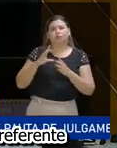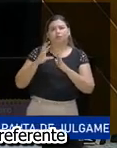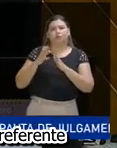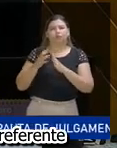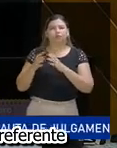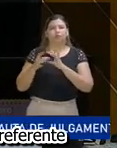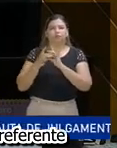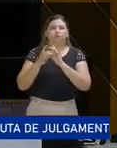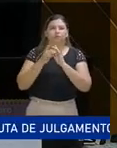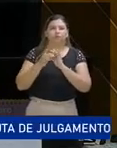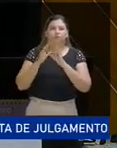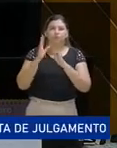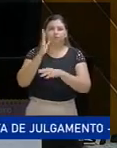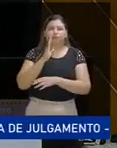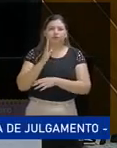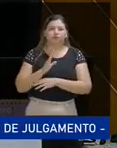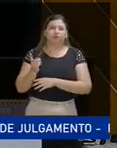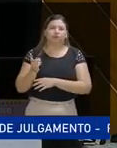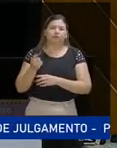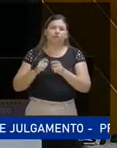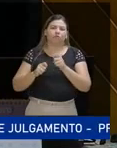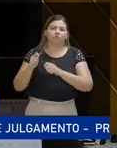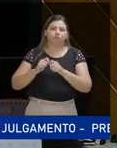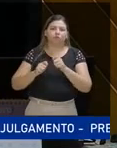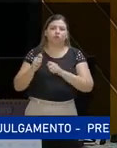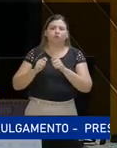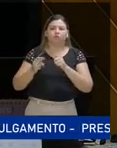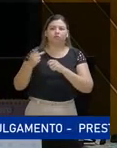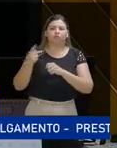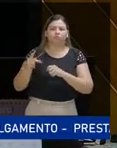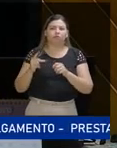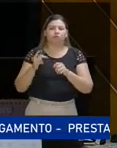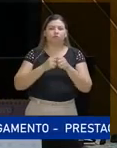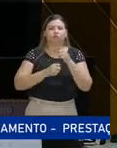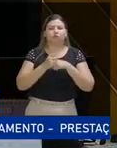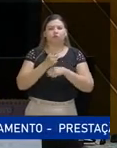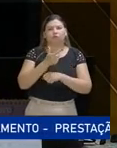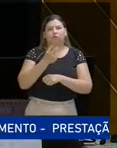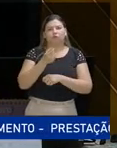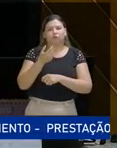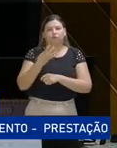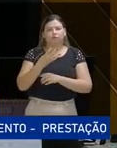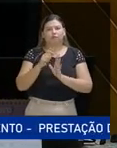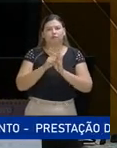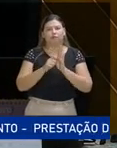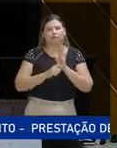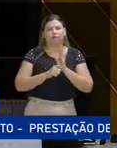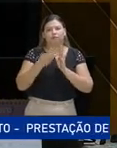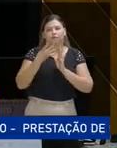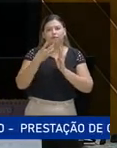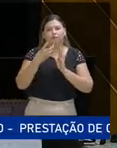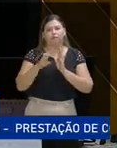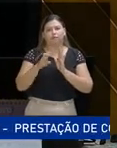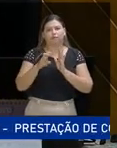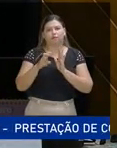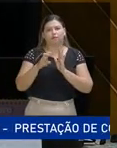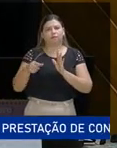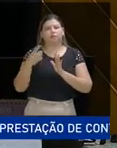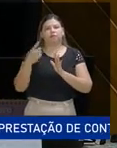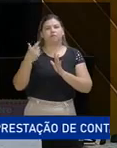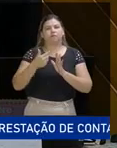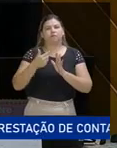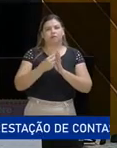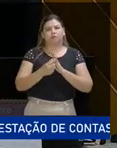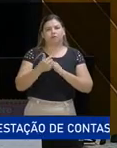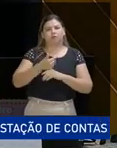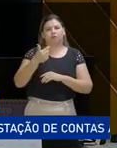do Amapá, referente ao exercício financeiro de 2023. Tudo nos termos do artigo 45.2 da Resolução